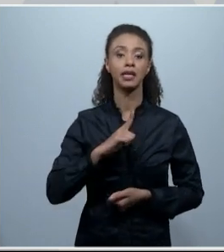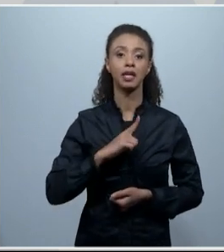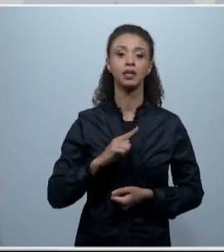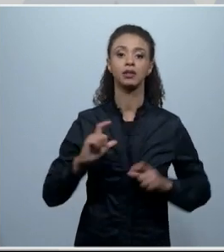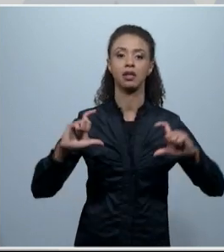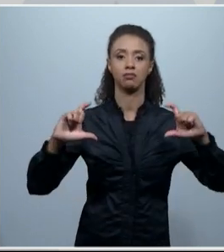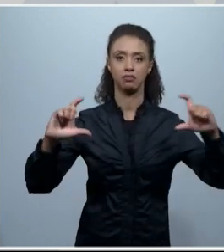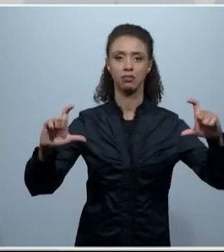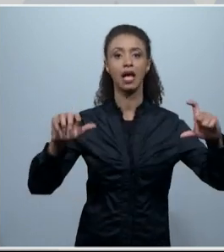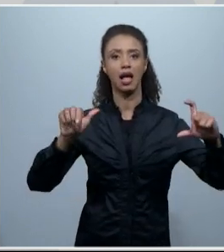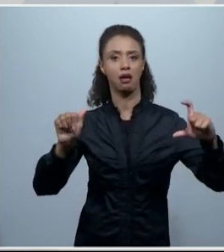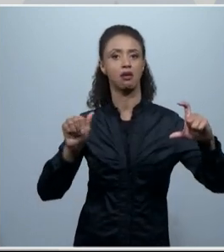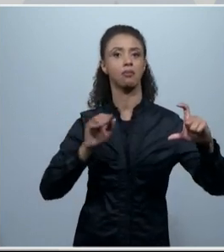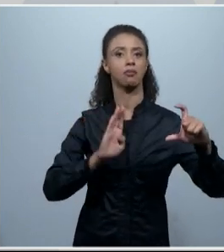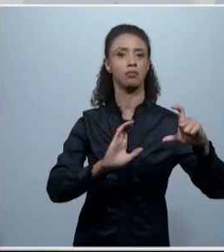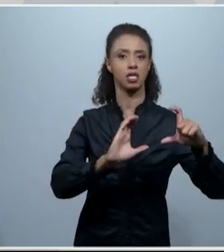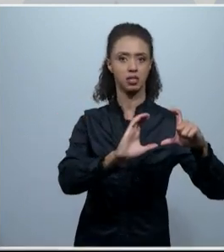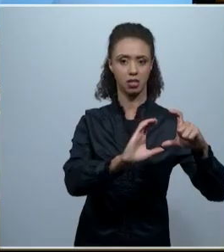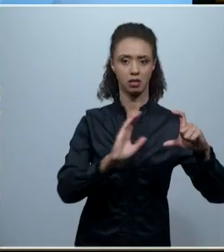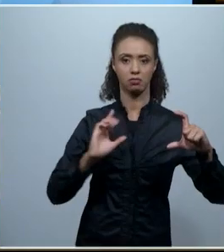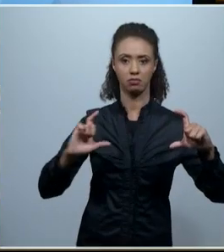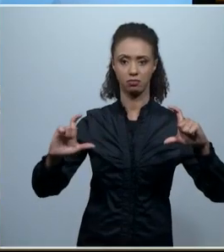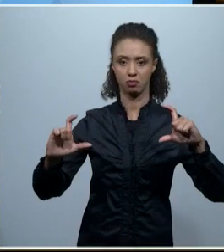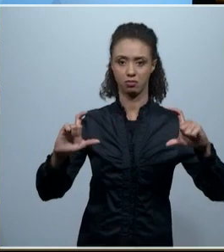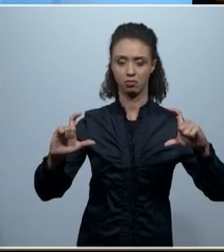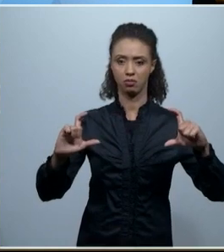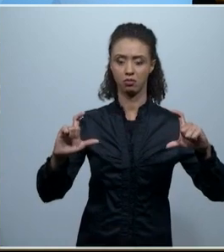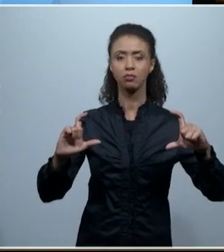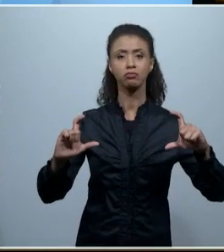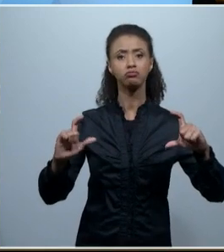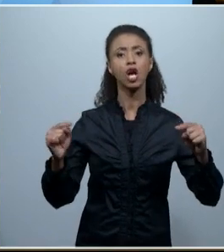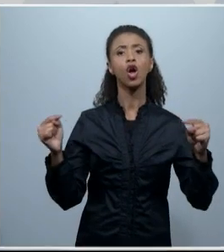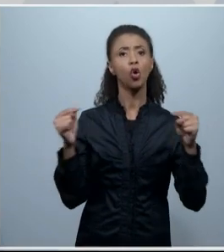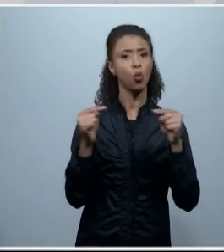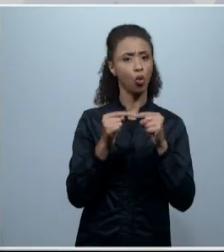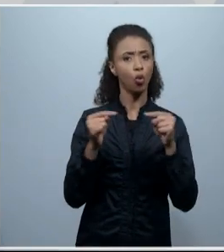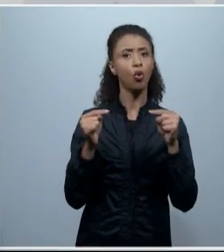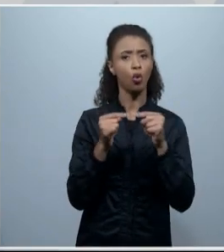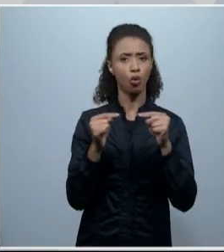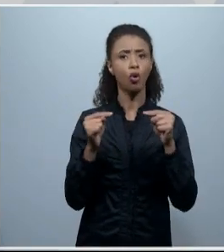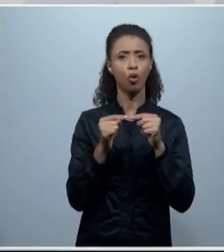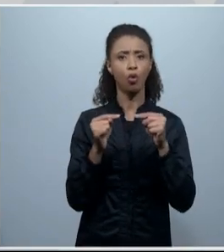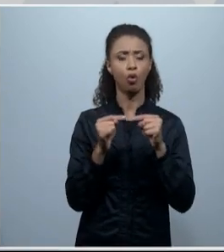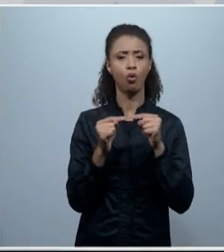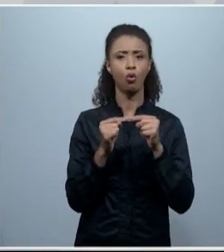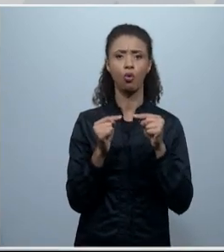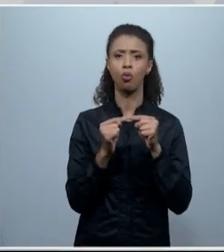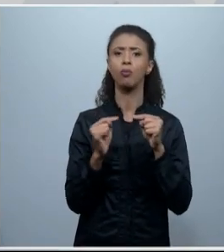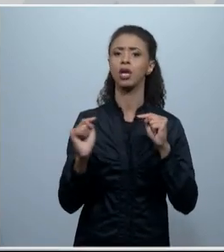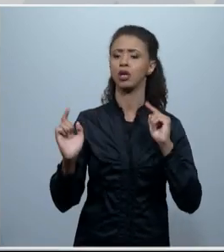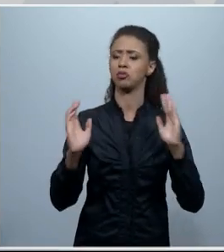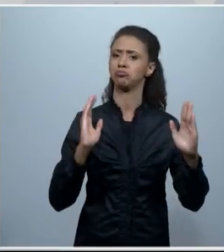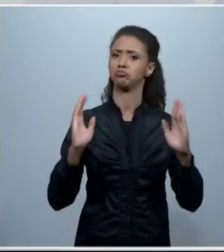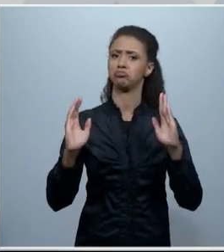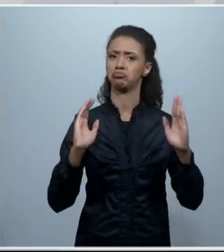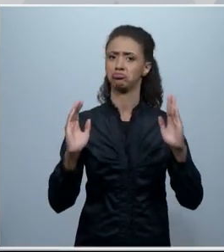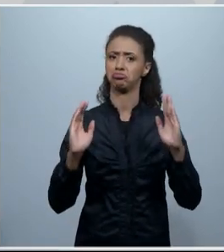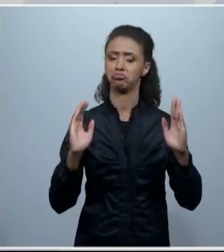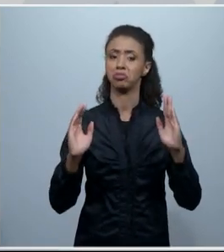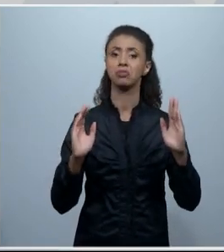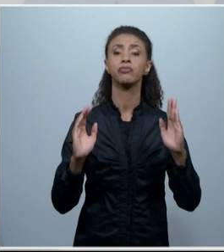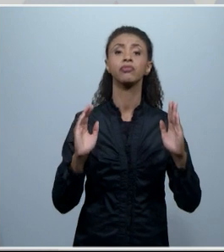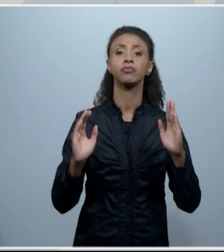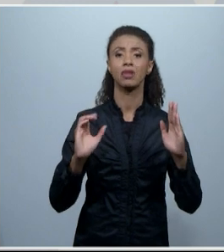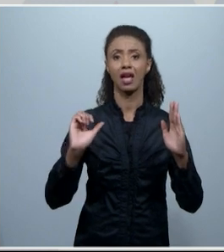satisfazem a relação ter na área abc que a escrita assim como uma lista dos nomes dos pontos entre parênteses quando eles